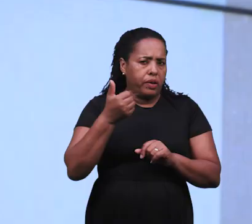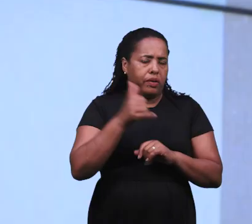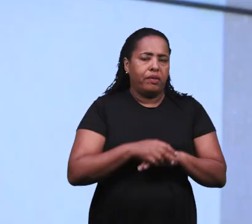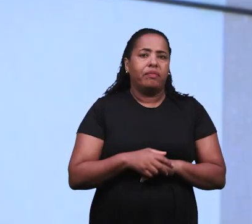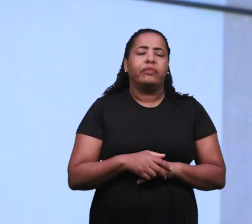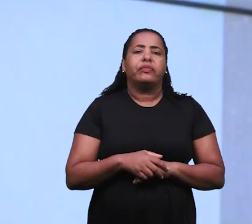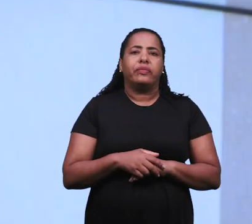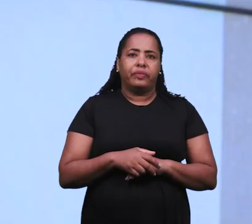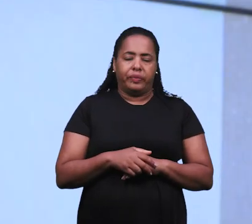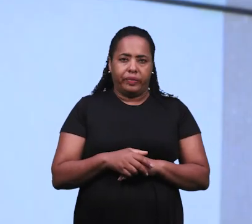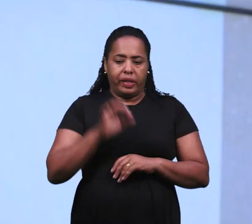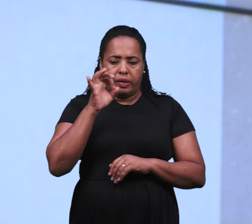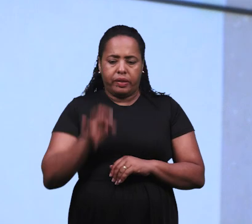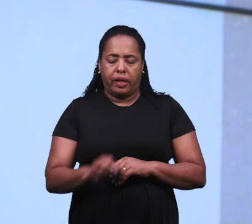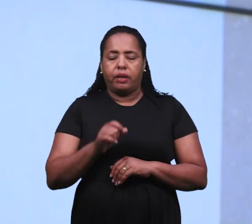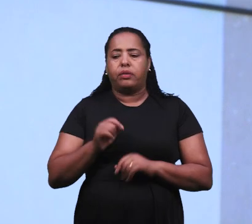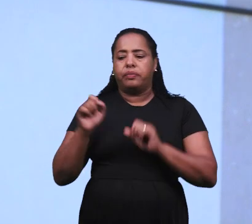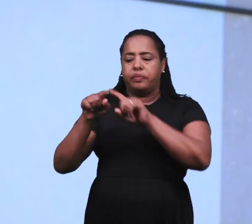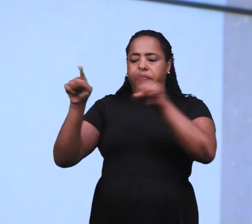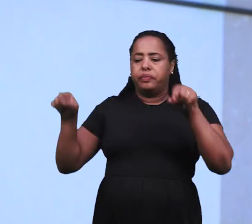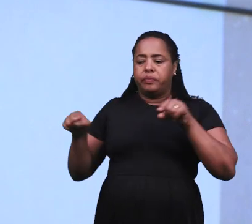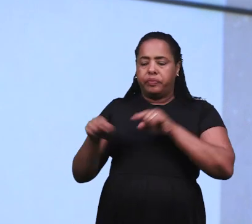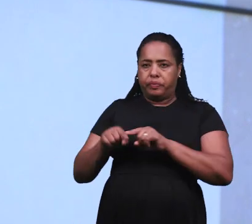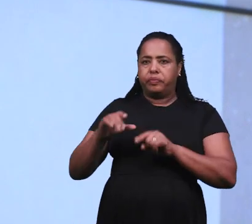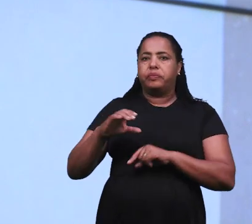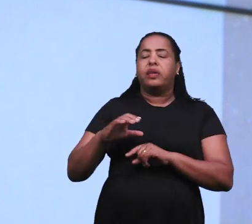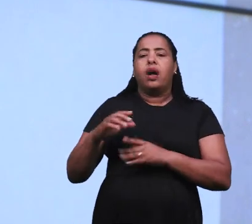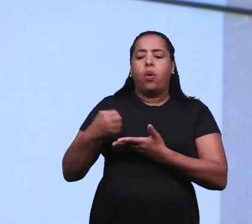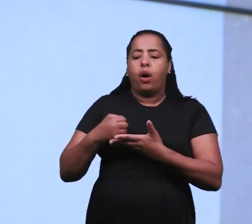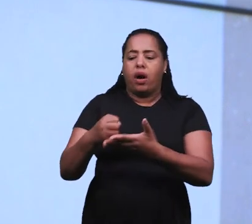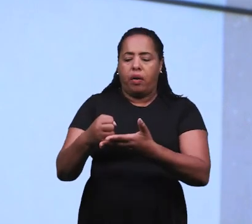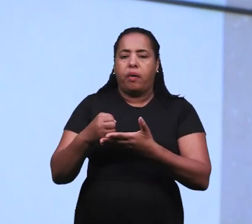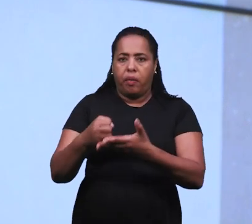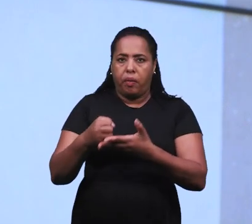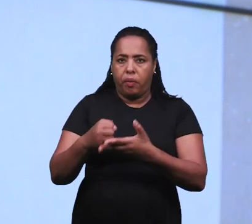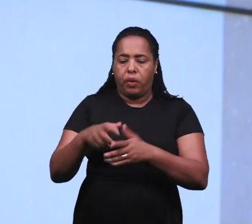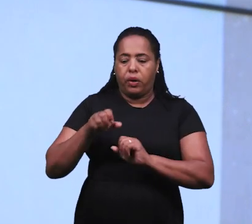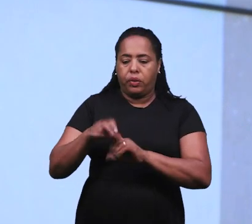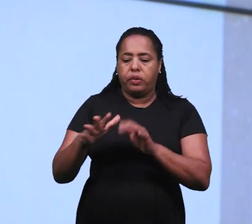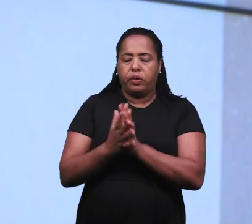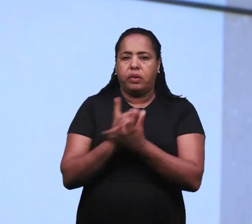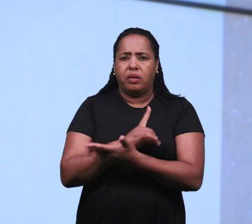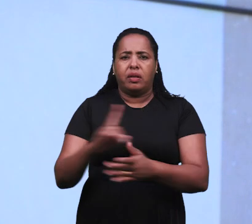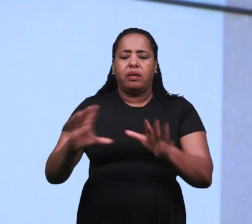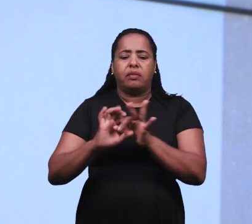Certo. A capelania está à disposição de todos aqueles que estão envolvidos com o